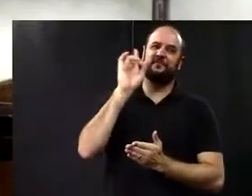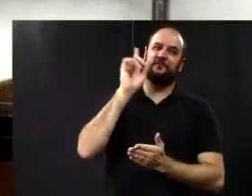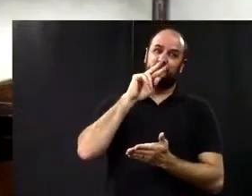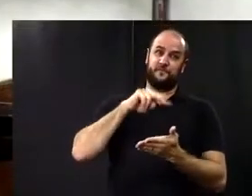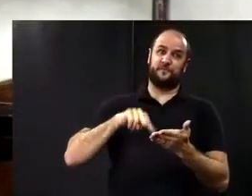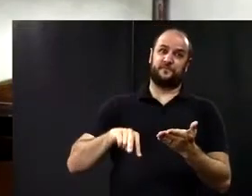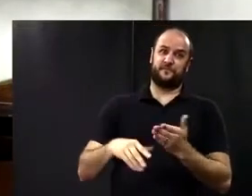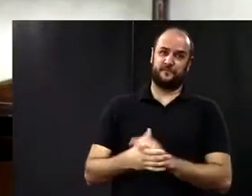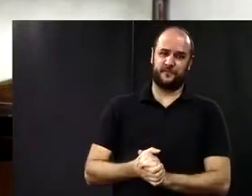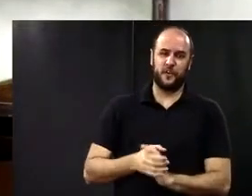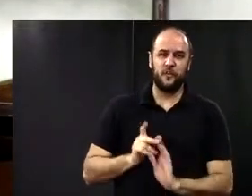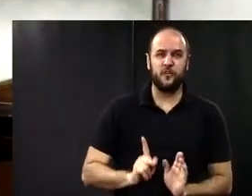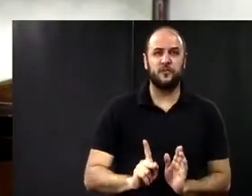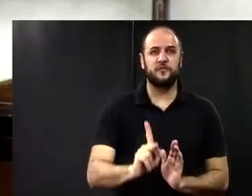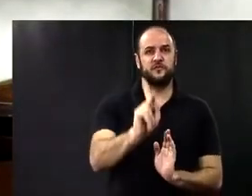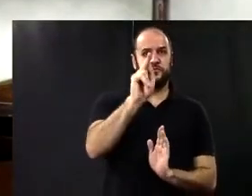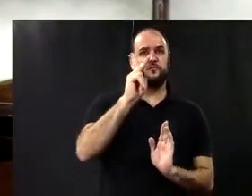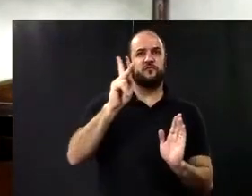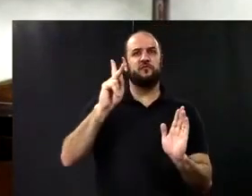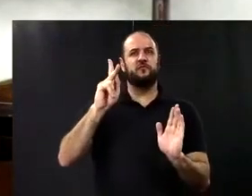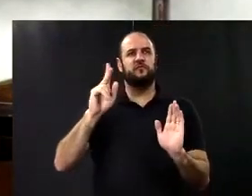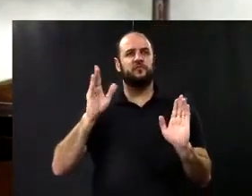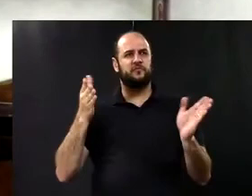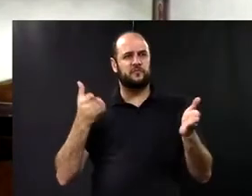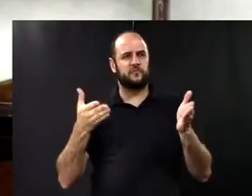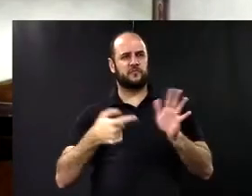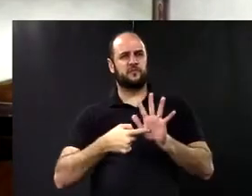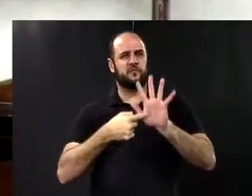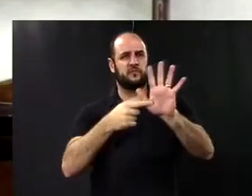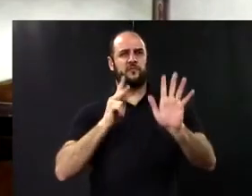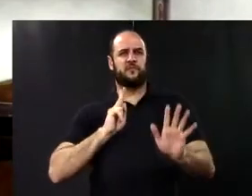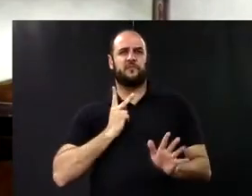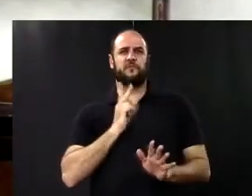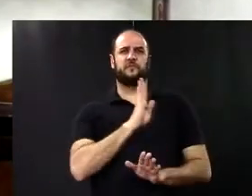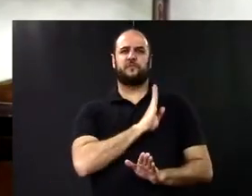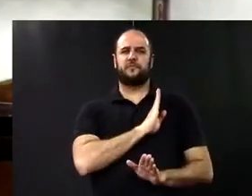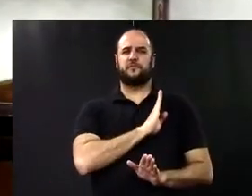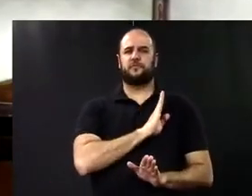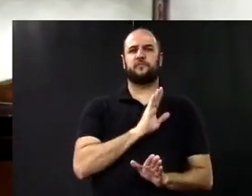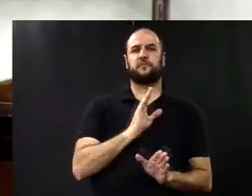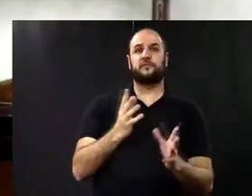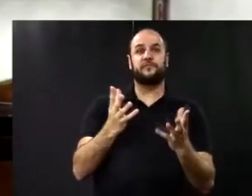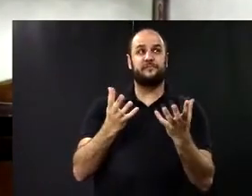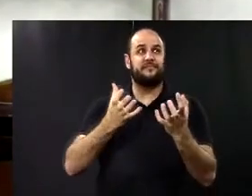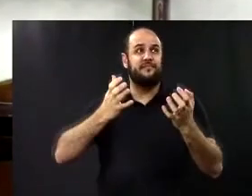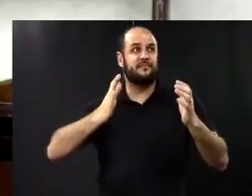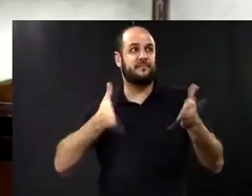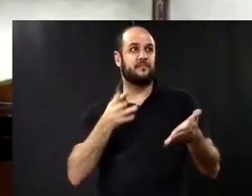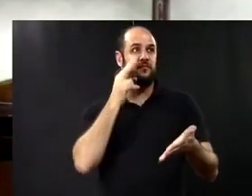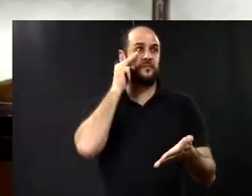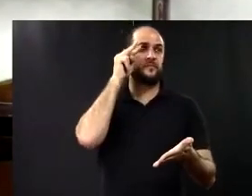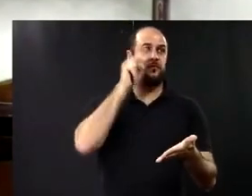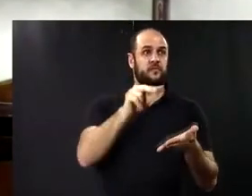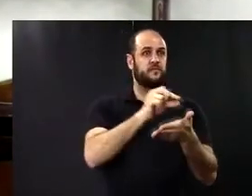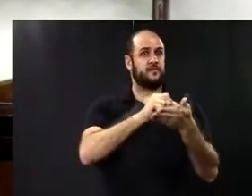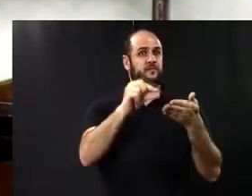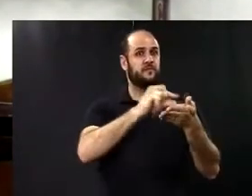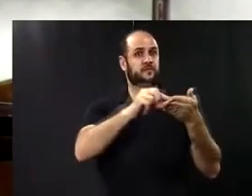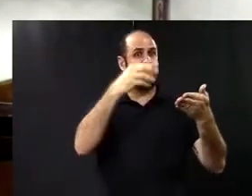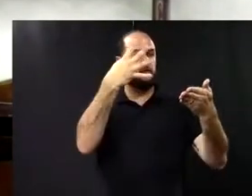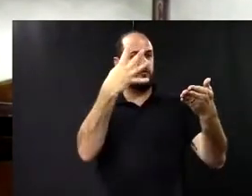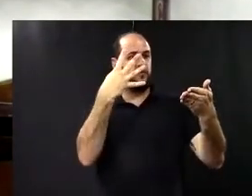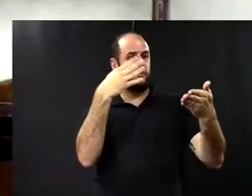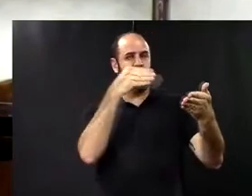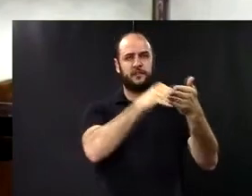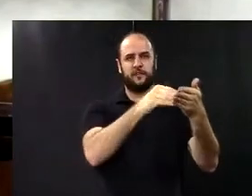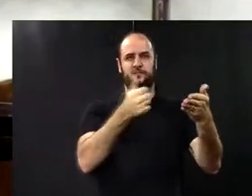na continuidade da exposição, a carta aos Hebreus, nós queremos agora olhar para os versículos de 4 a